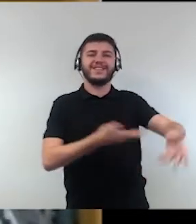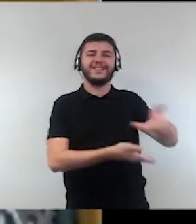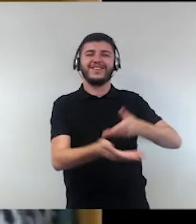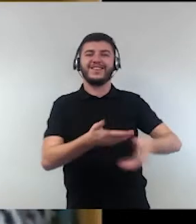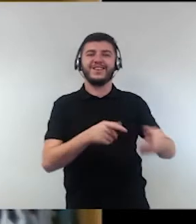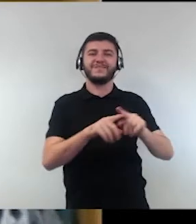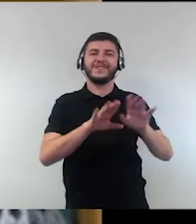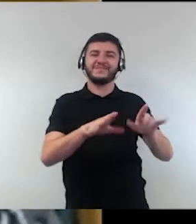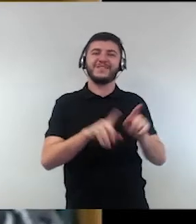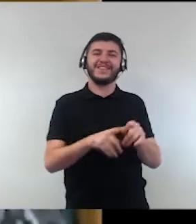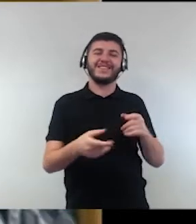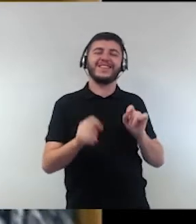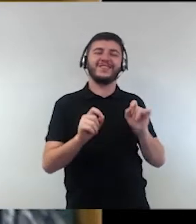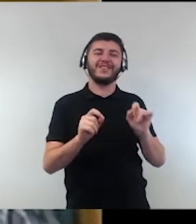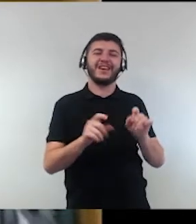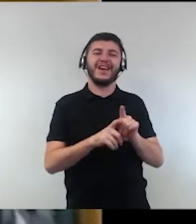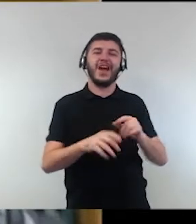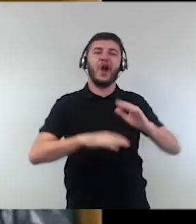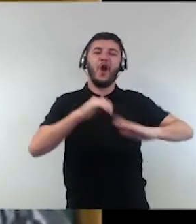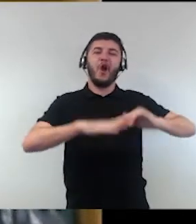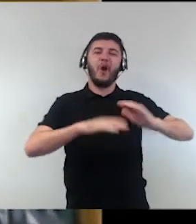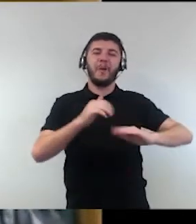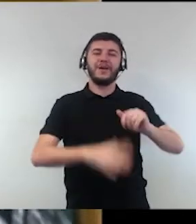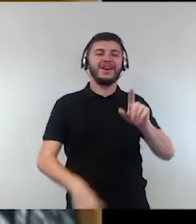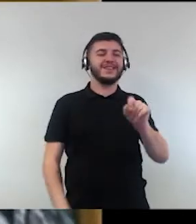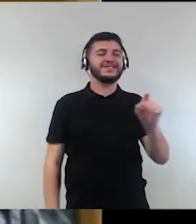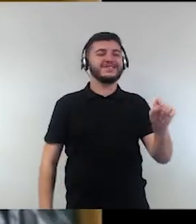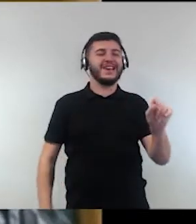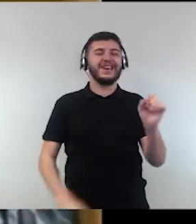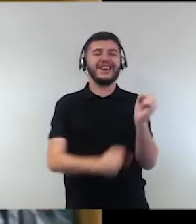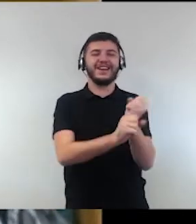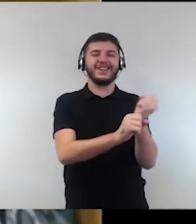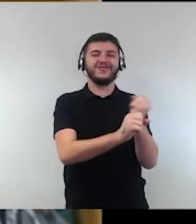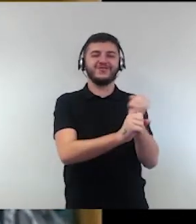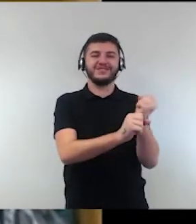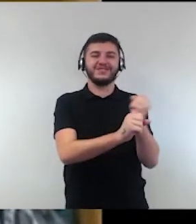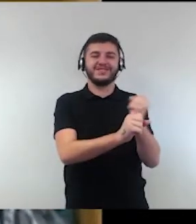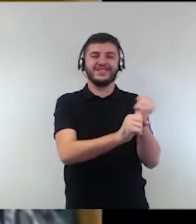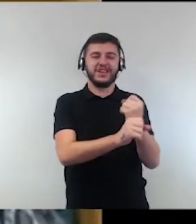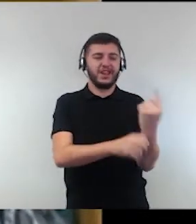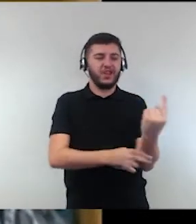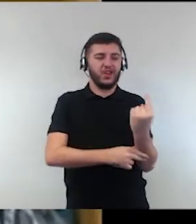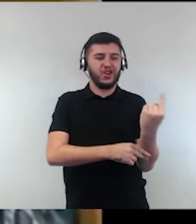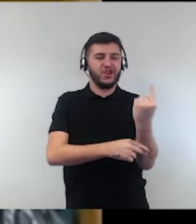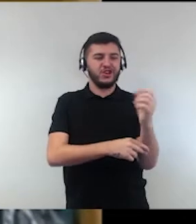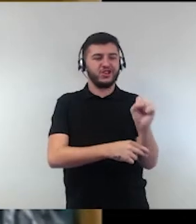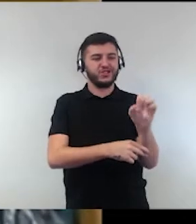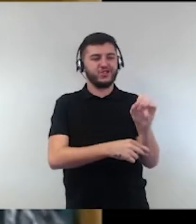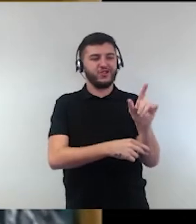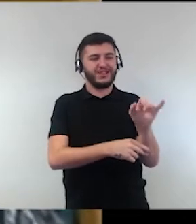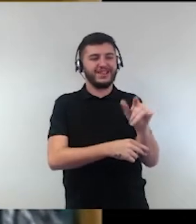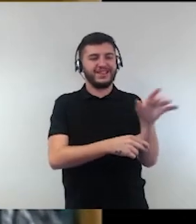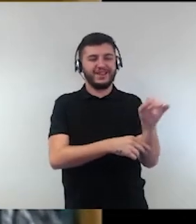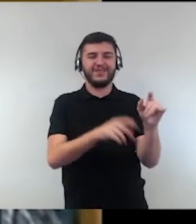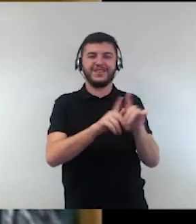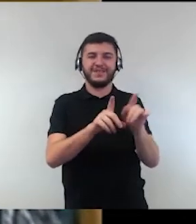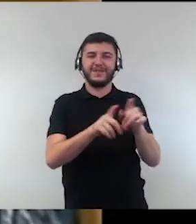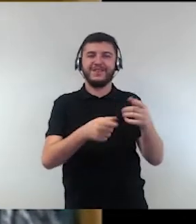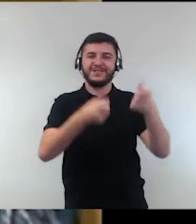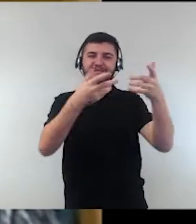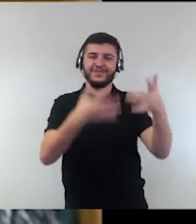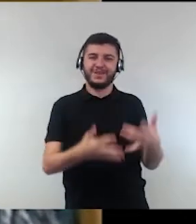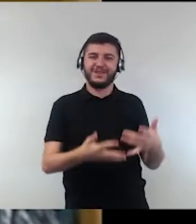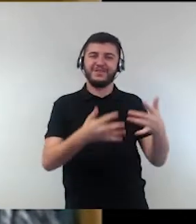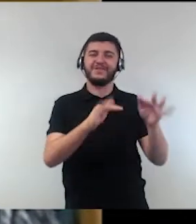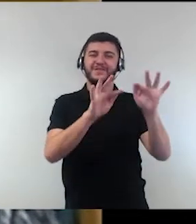solidão, e com isso eu termino a minha fala, em que as pessoas começam a sofrer da doença